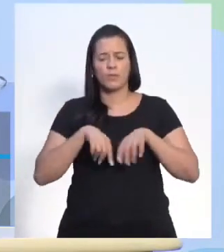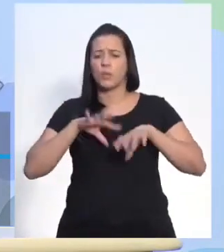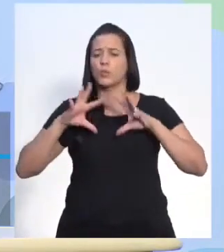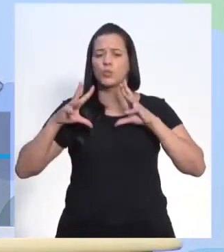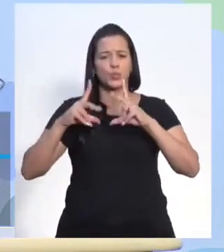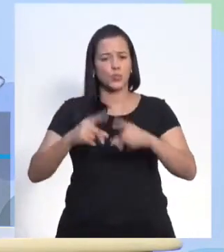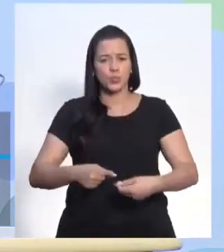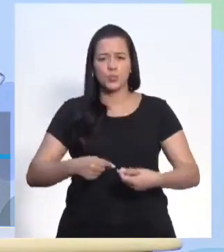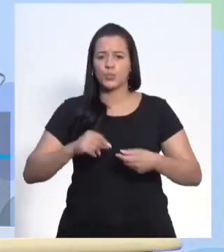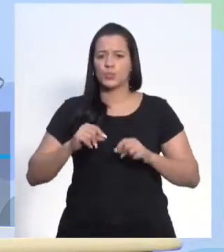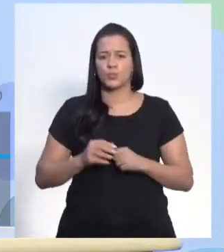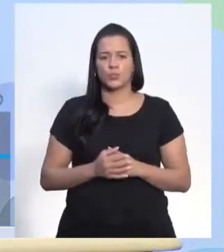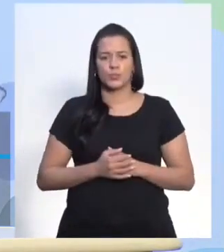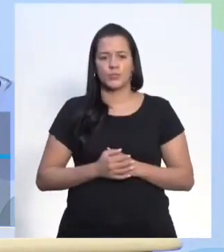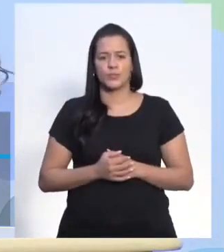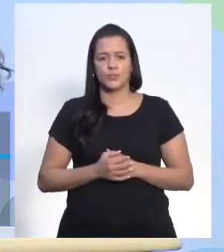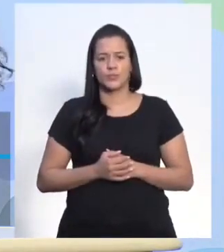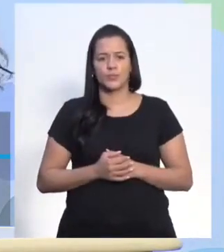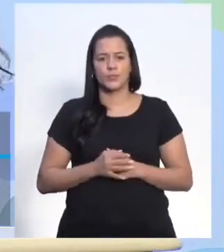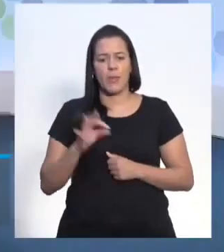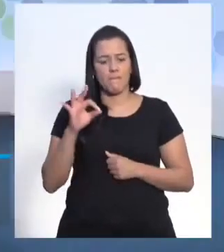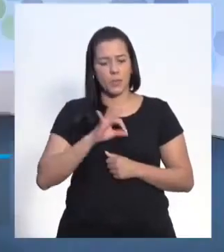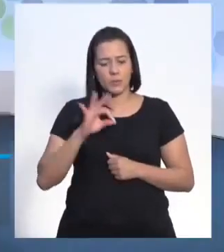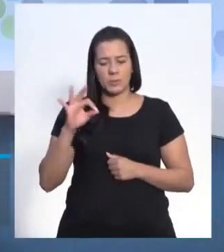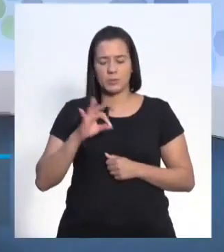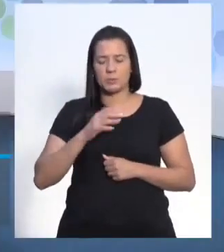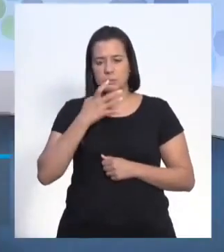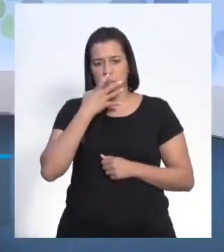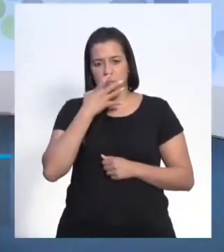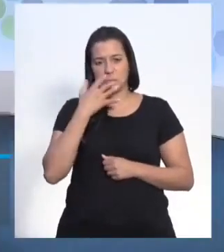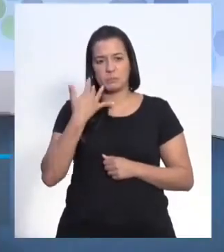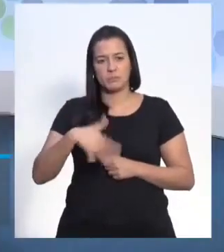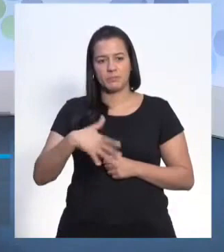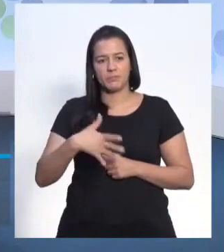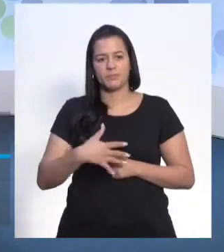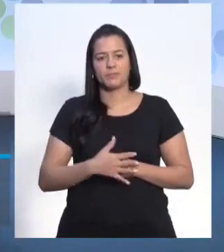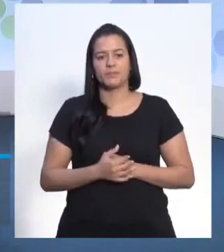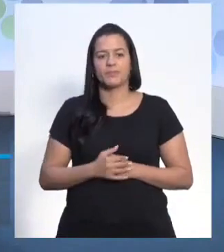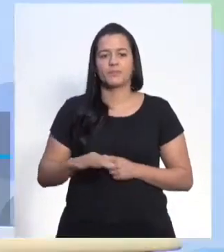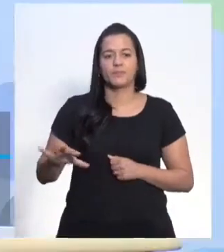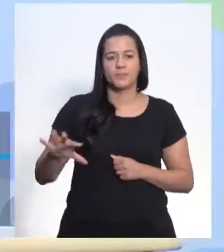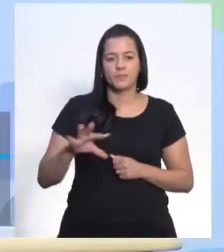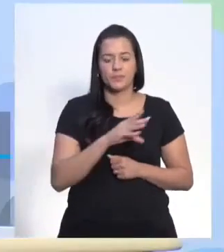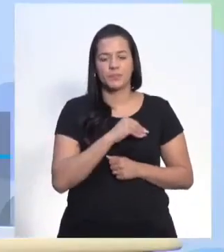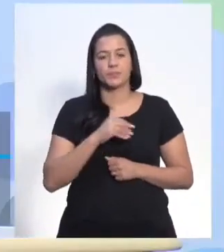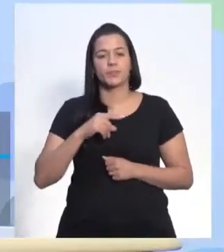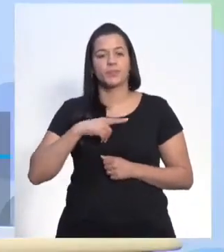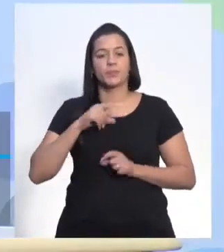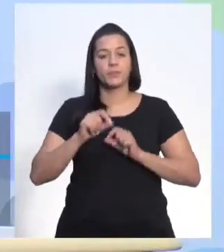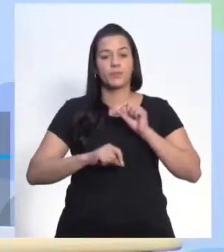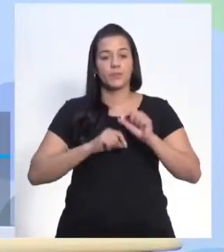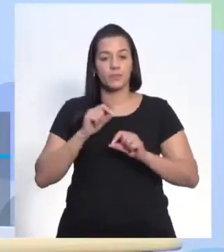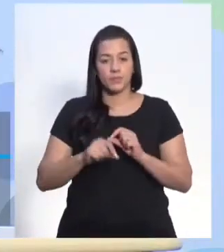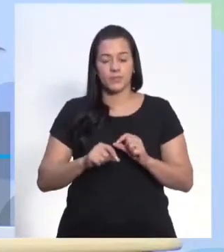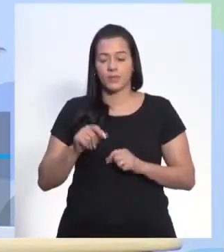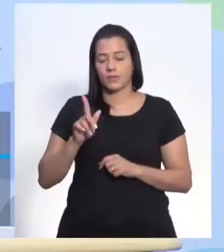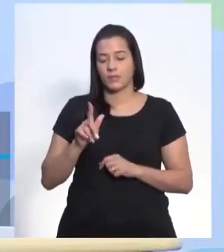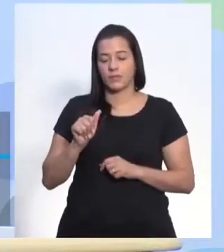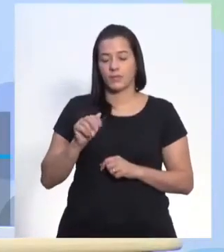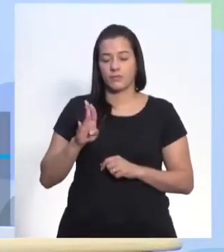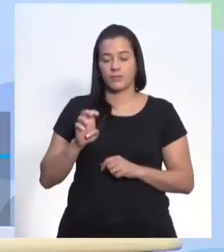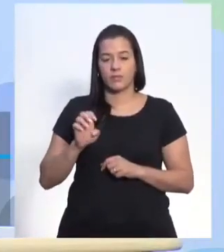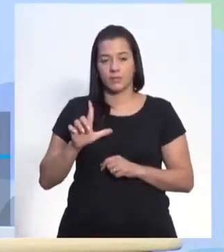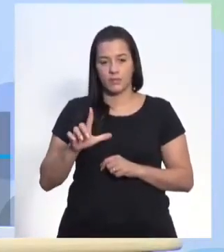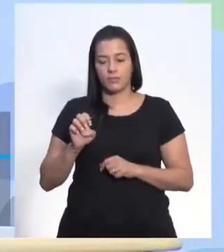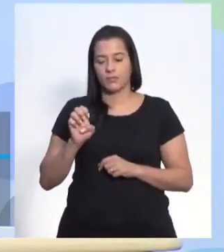e a porcentagem. Foi uma coisa maravilhosa. Entre todo mundo, temos lá o Gabriel, a